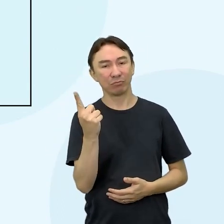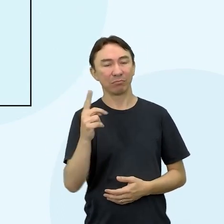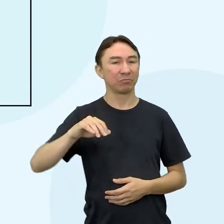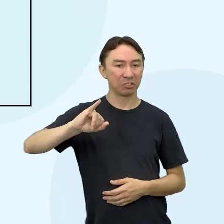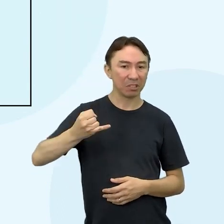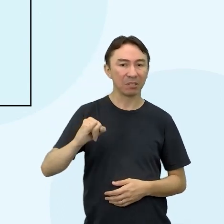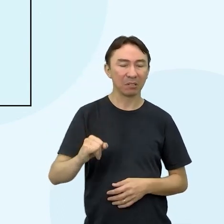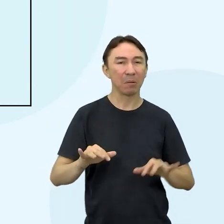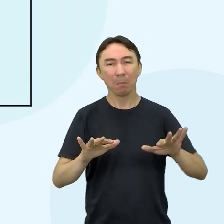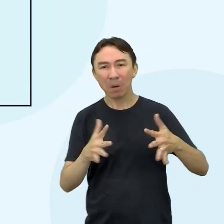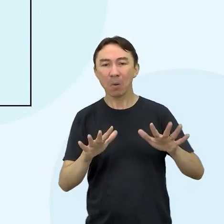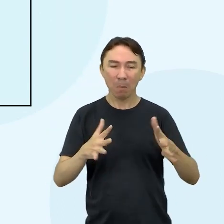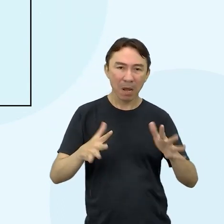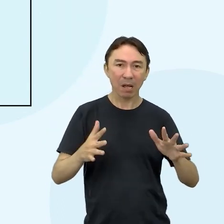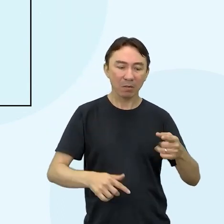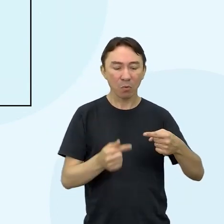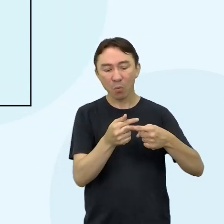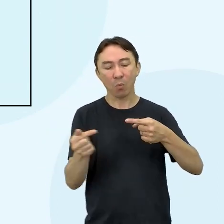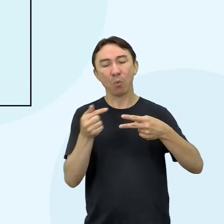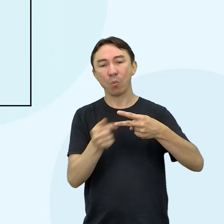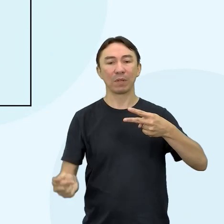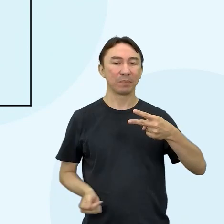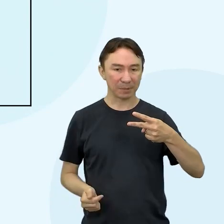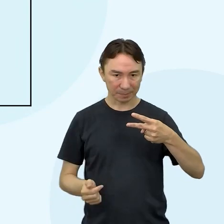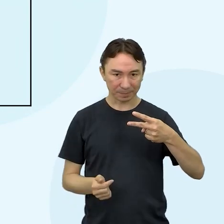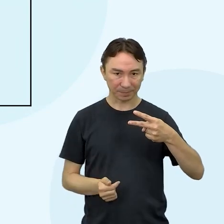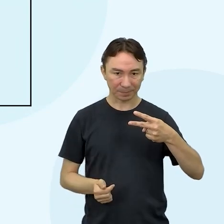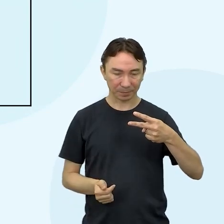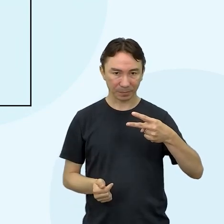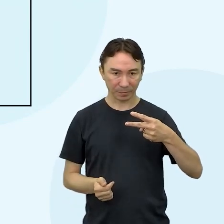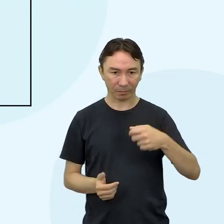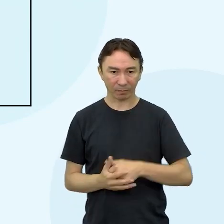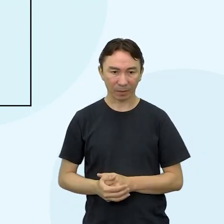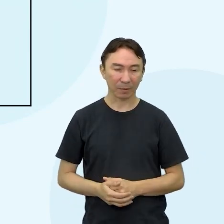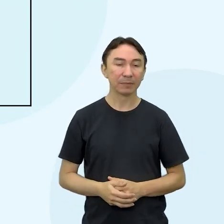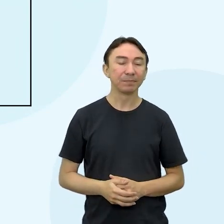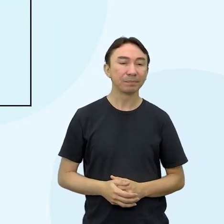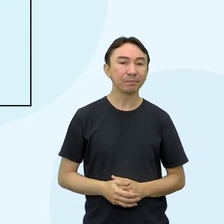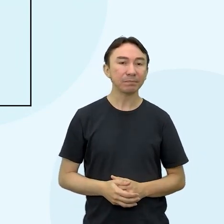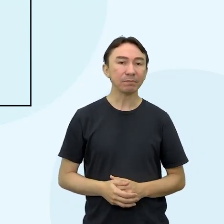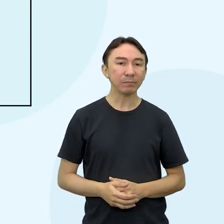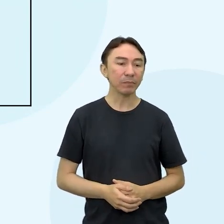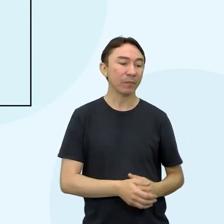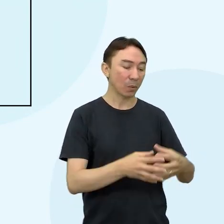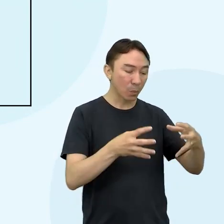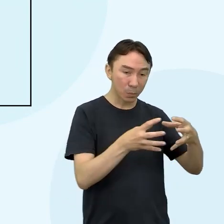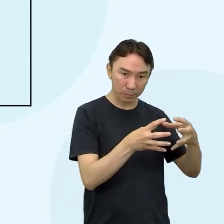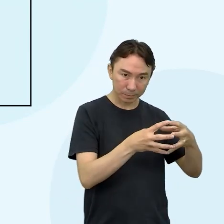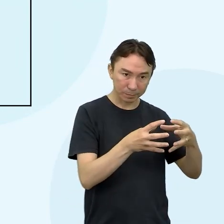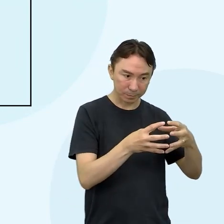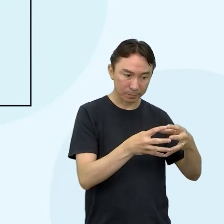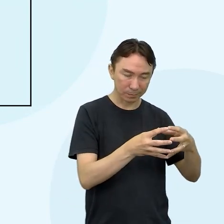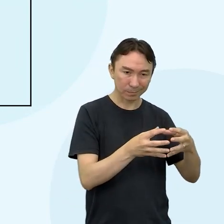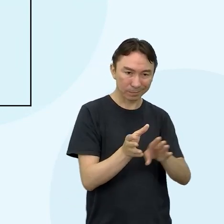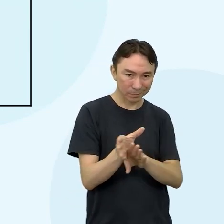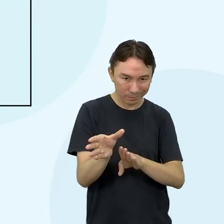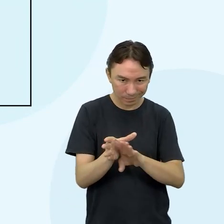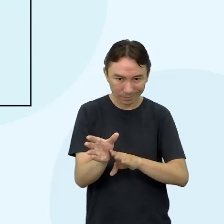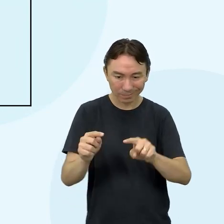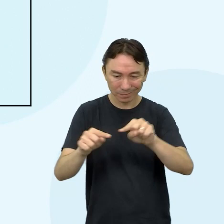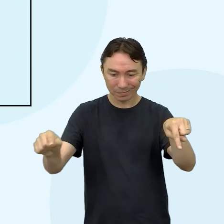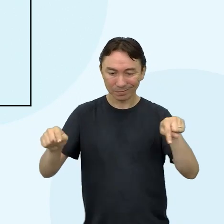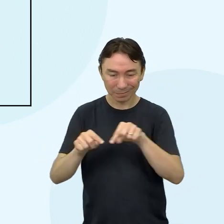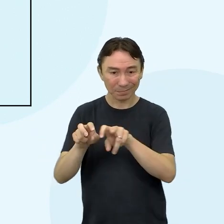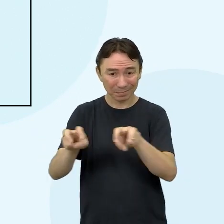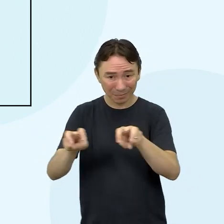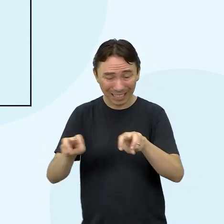mais ou menos 2 semanas, né. O conselho de classe, ele vai até o dia 21 de janeiro, ou seja,